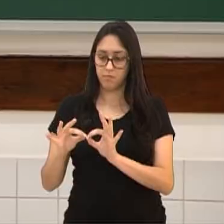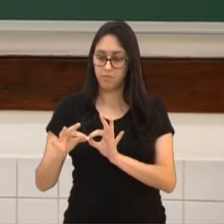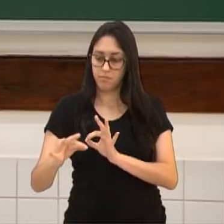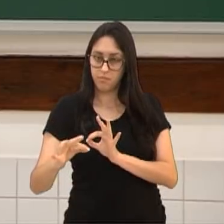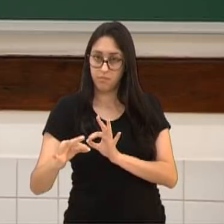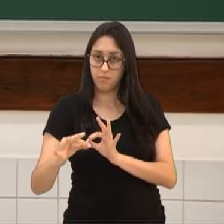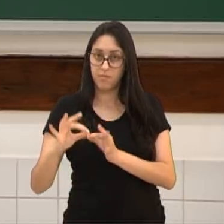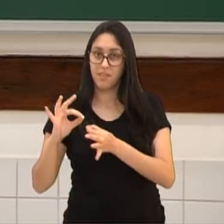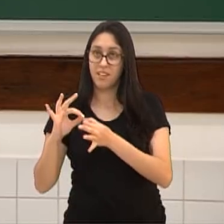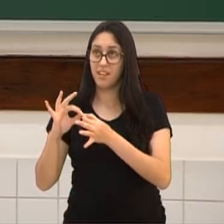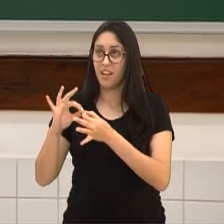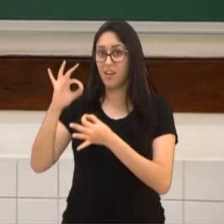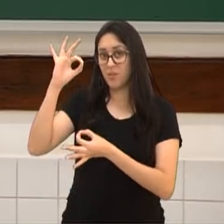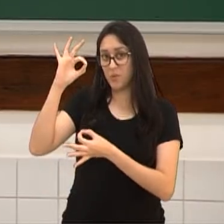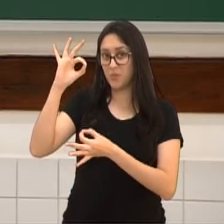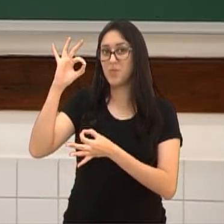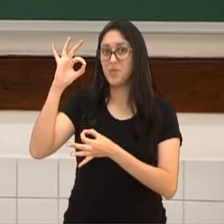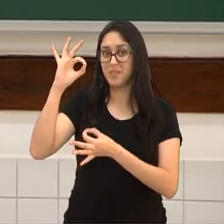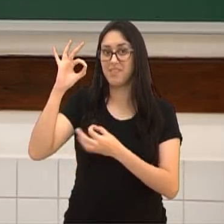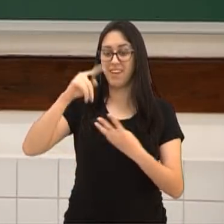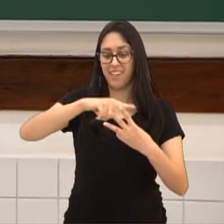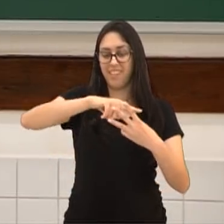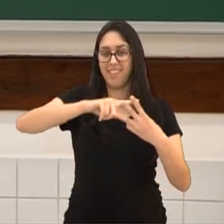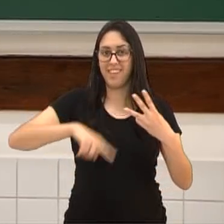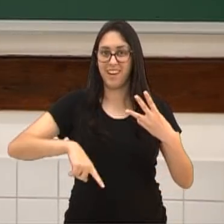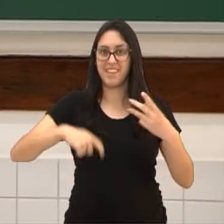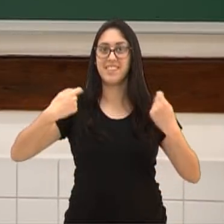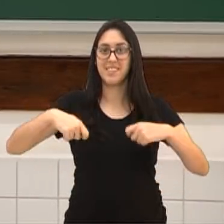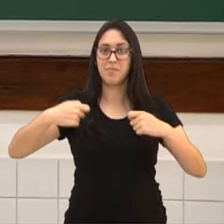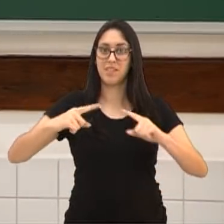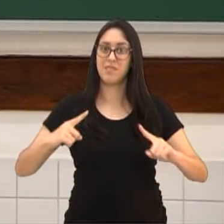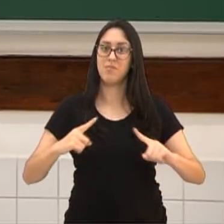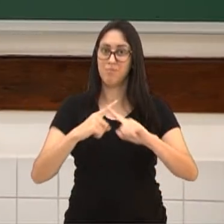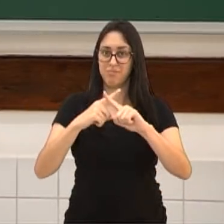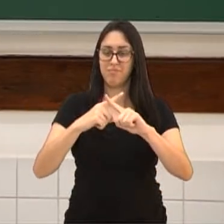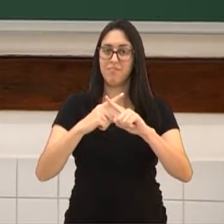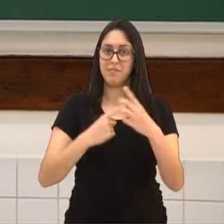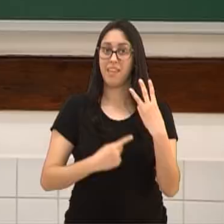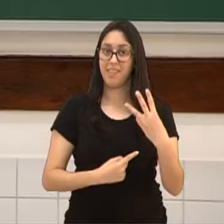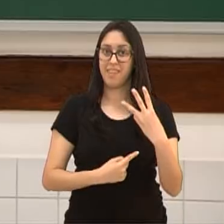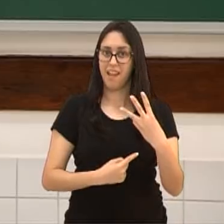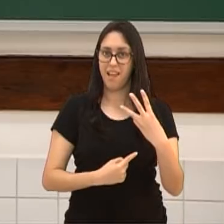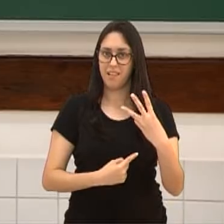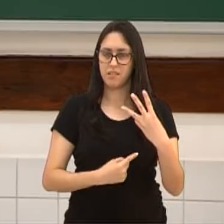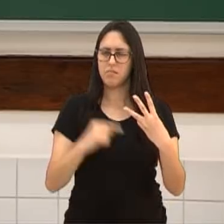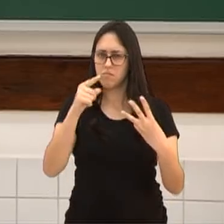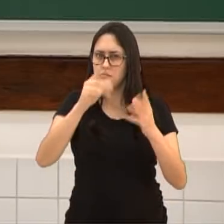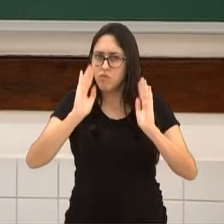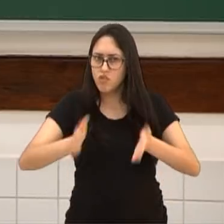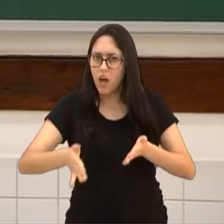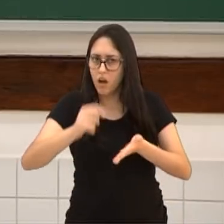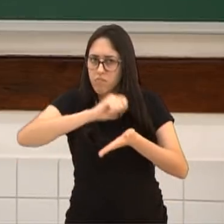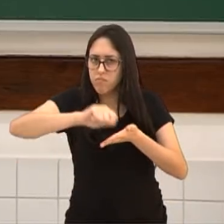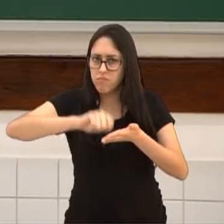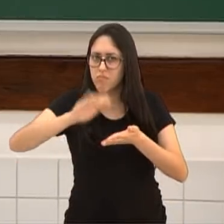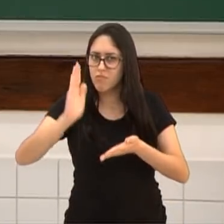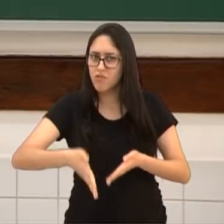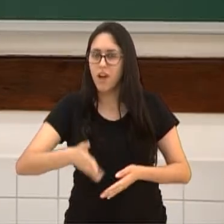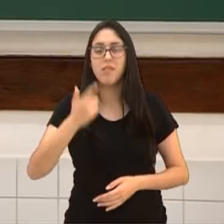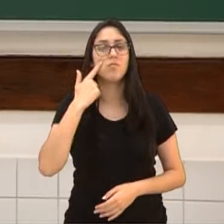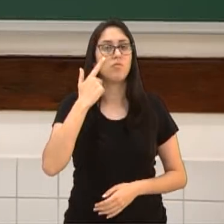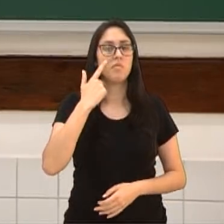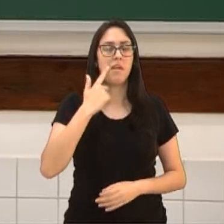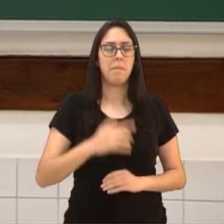e altura, ou a profundidade, se você quiser usar essa palavra, ok? Você fez isso nesse exercício? Vamos ver